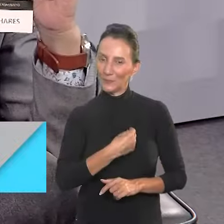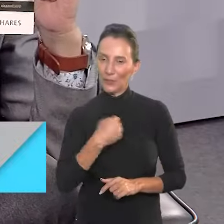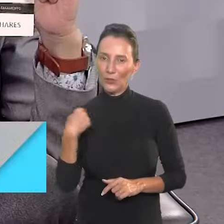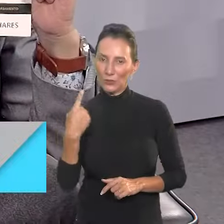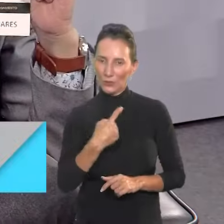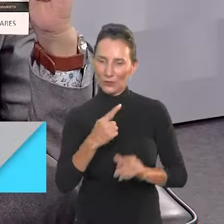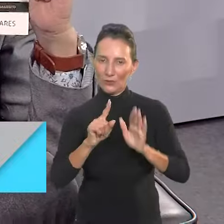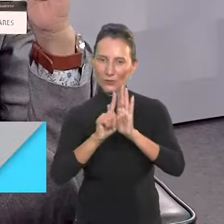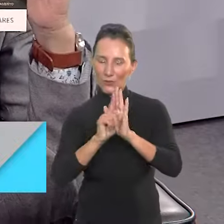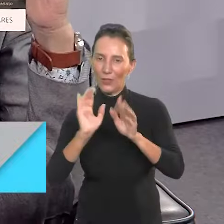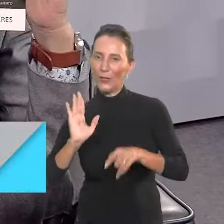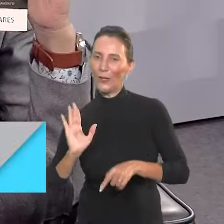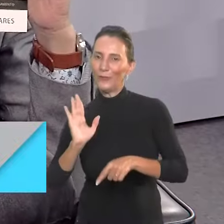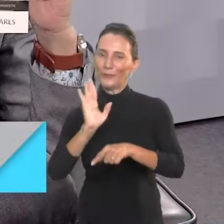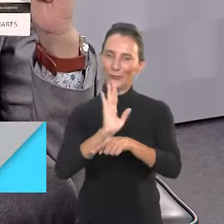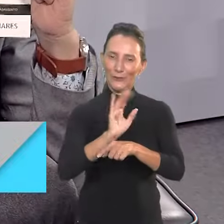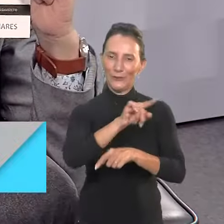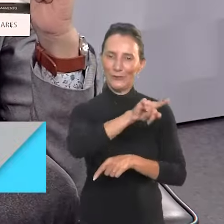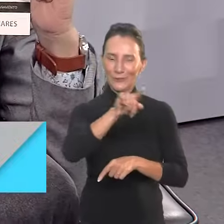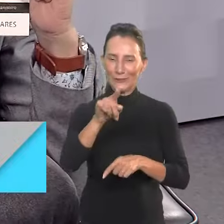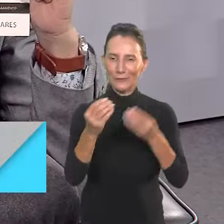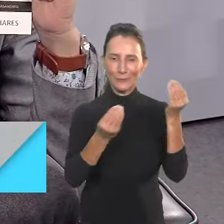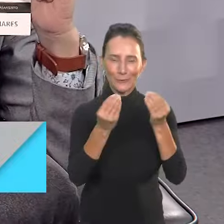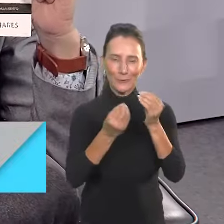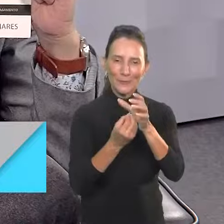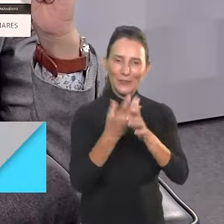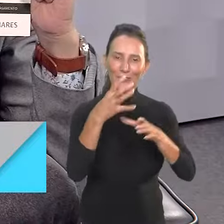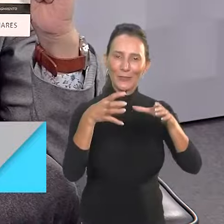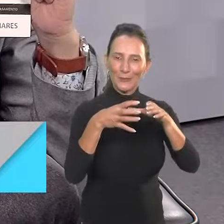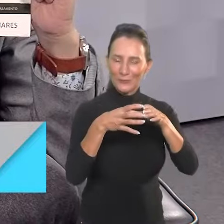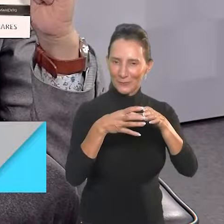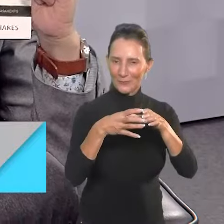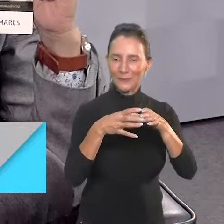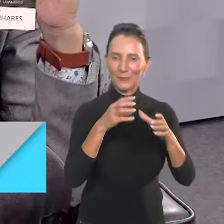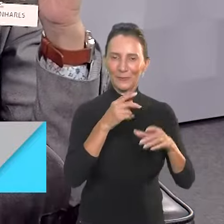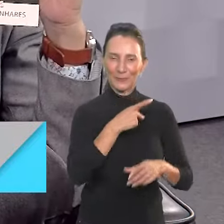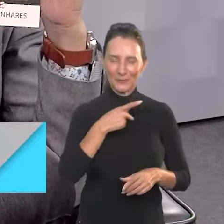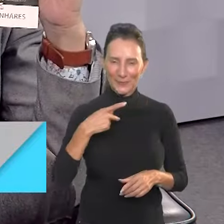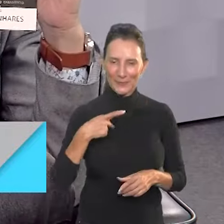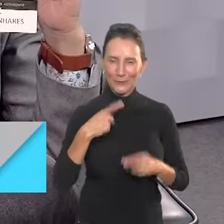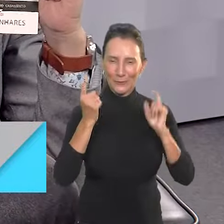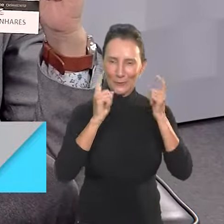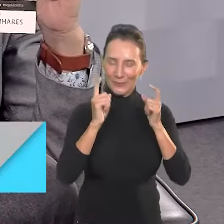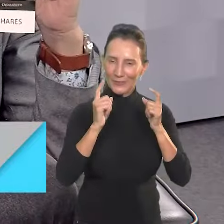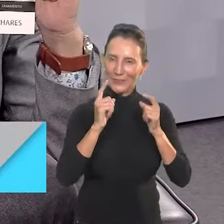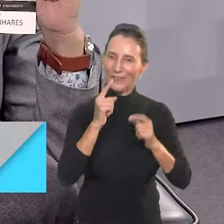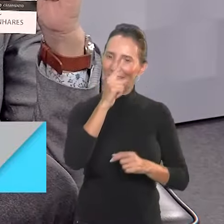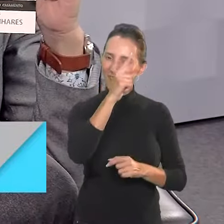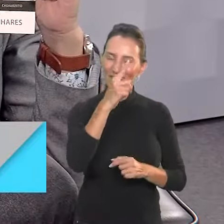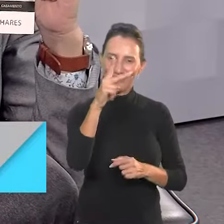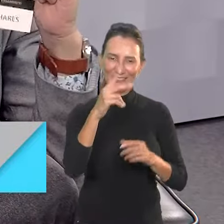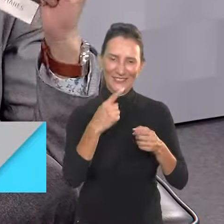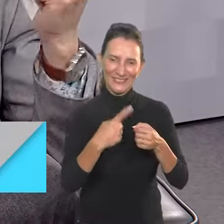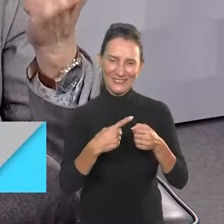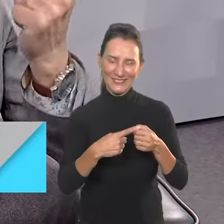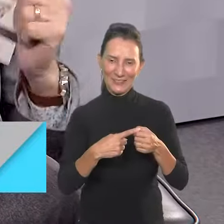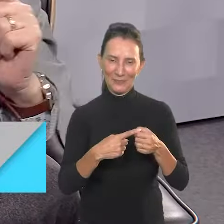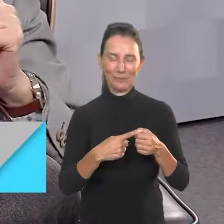montar um conselho de pastores na sua cidade do interior de Minas, tá? E vai ser bom ter você, tá